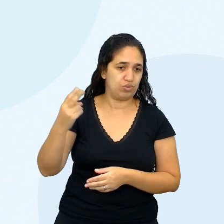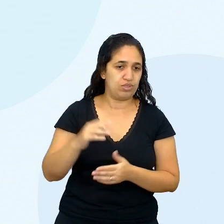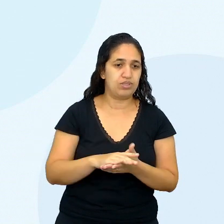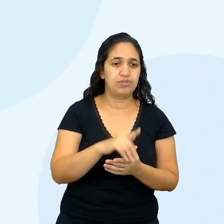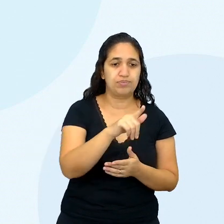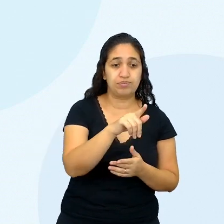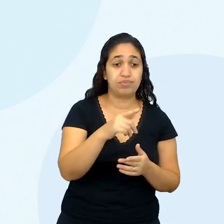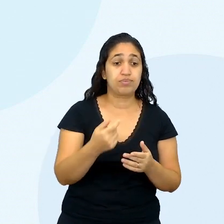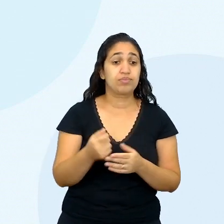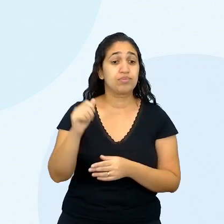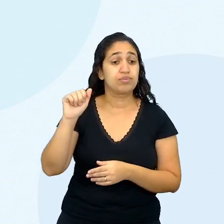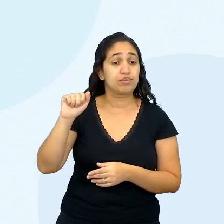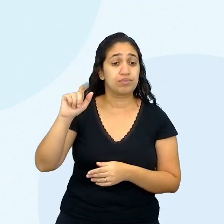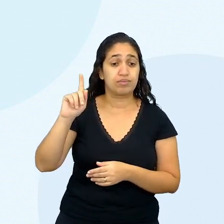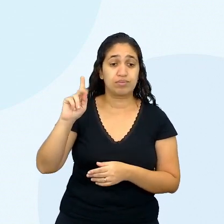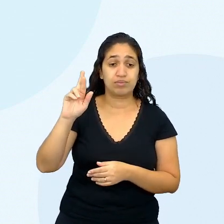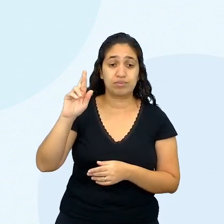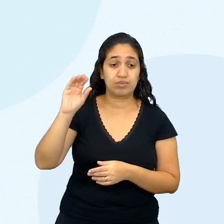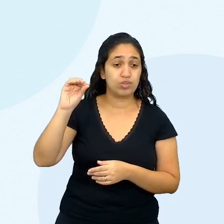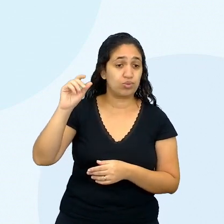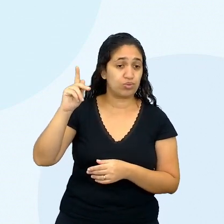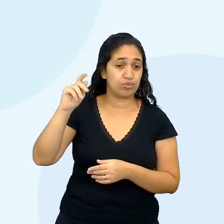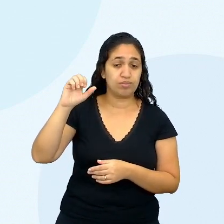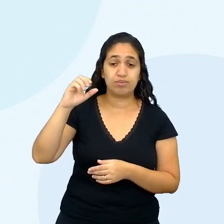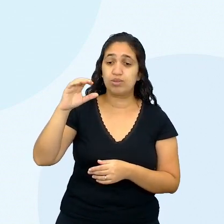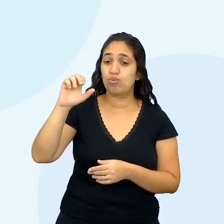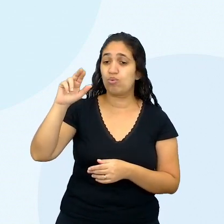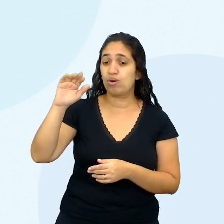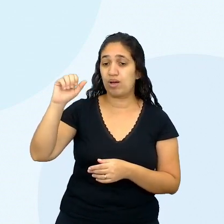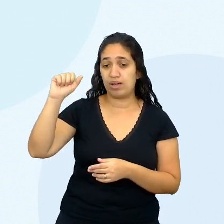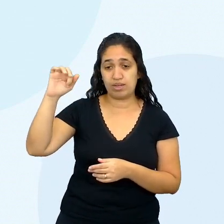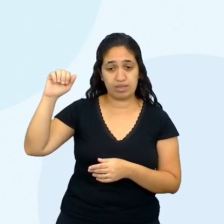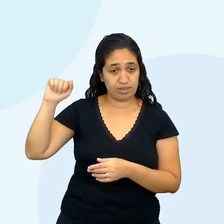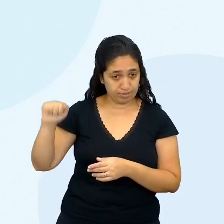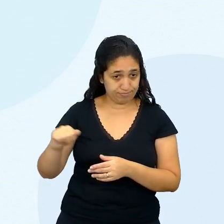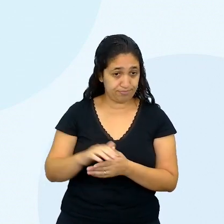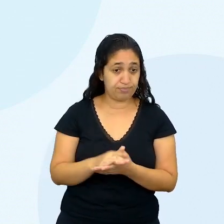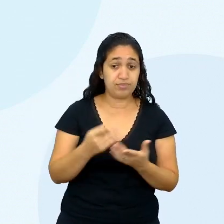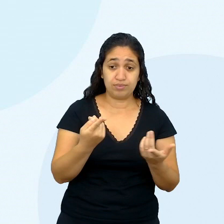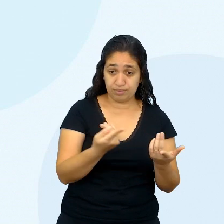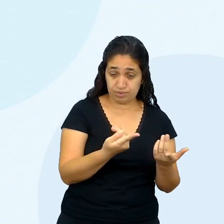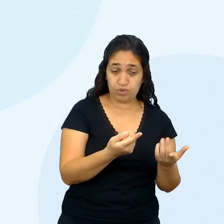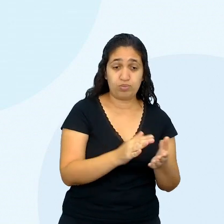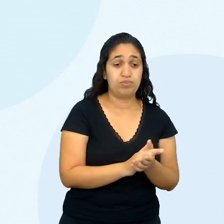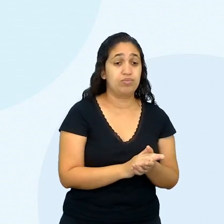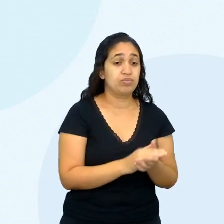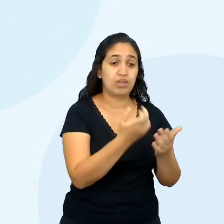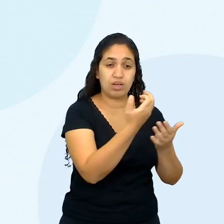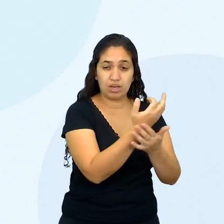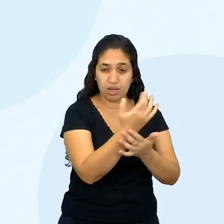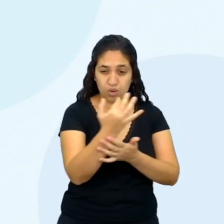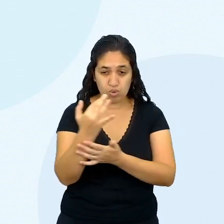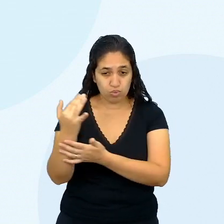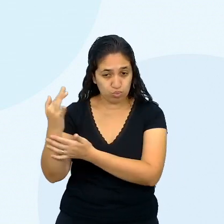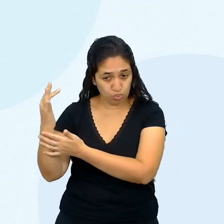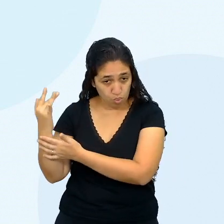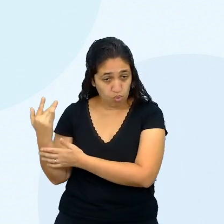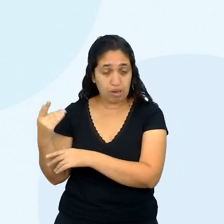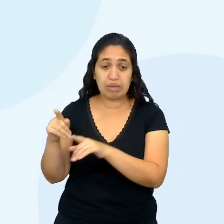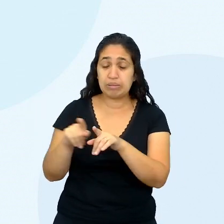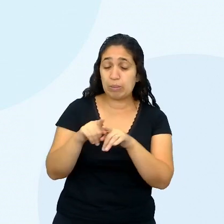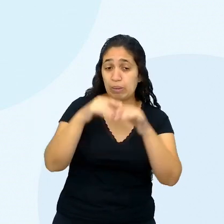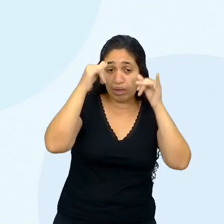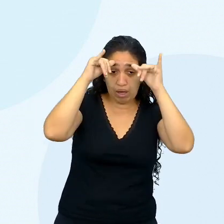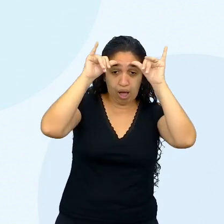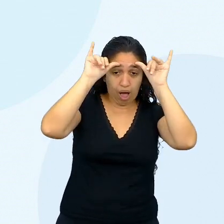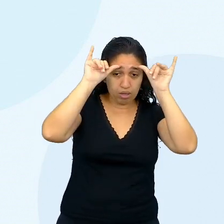agropecuária, a gente fala principalmente na criação, na agricultura em si, e também na criação de